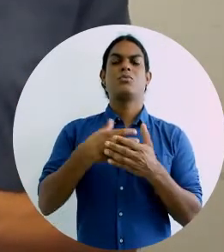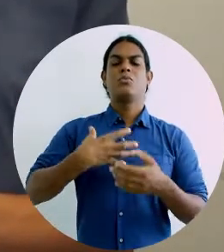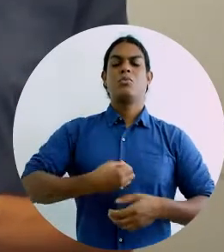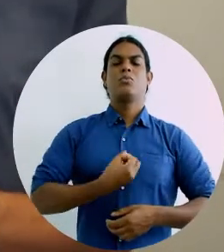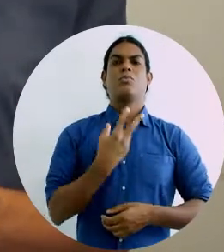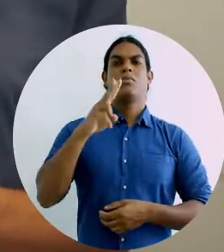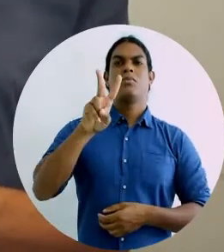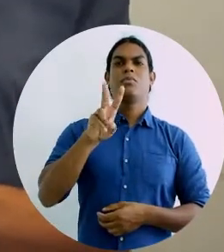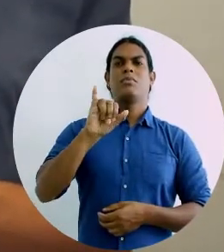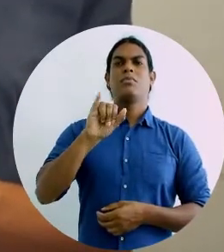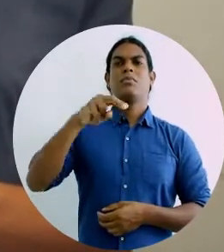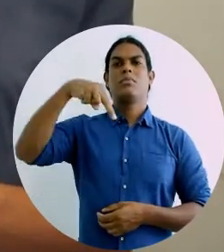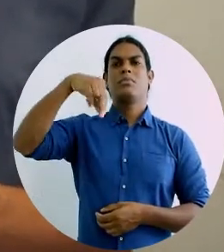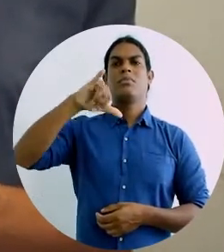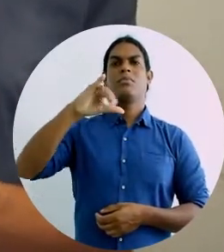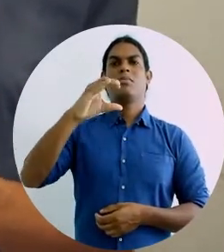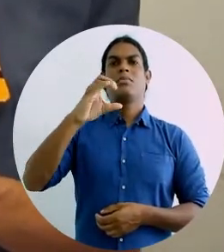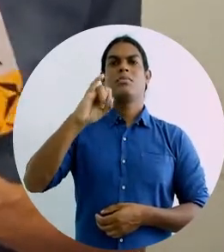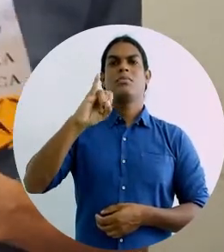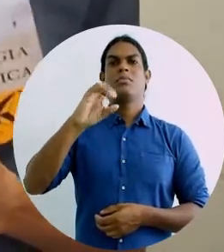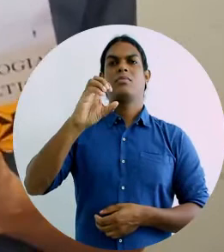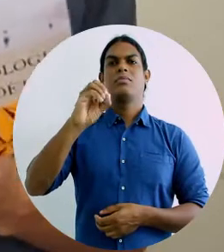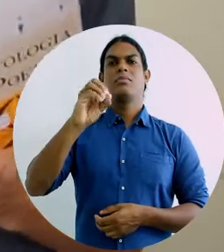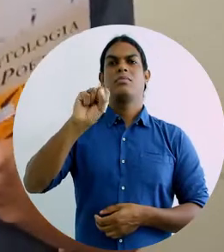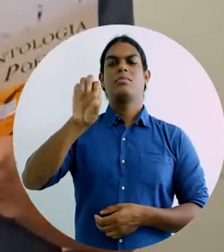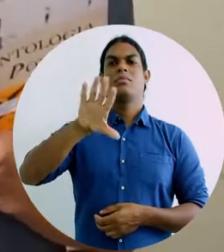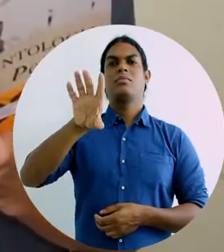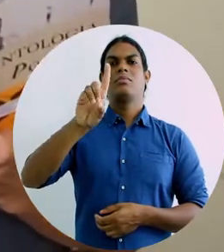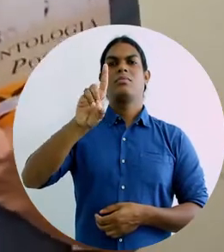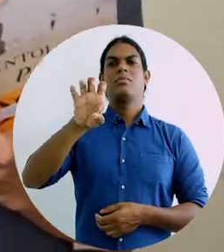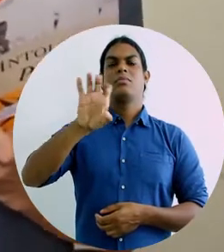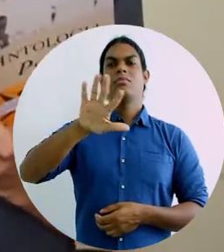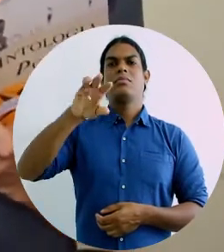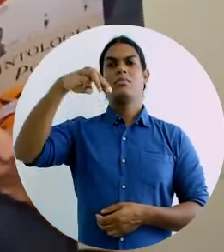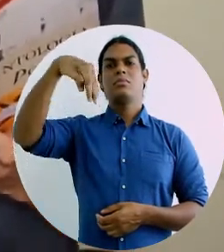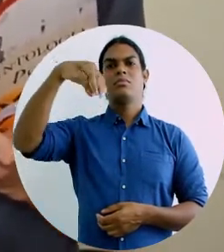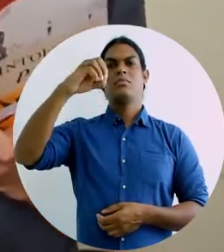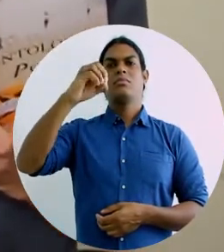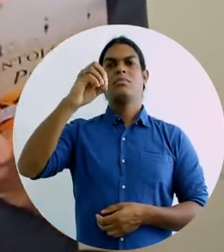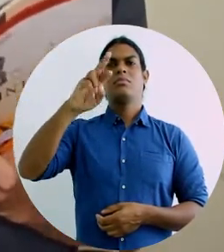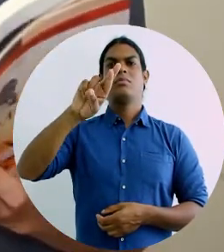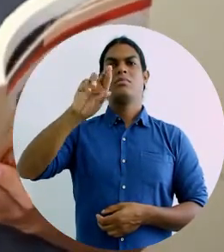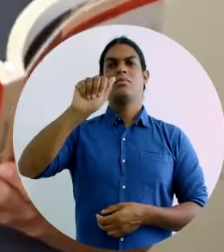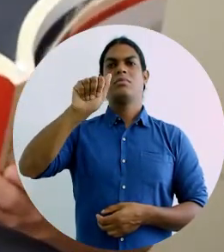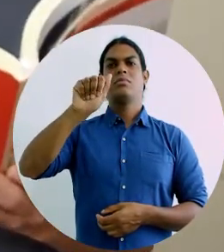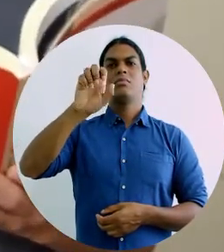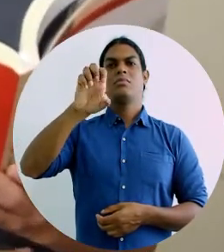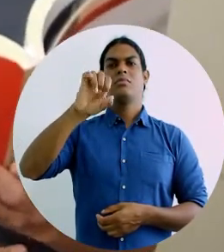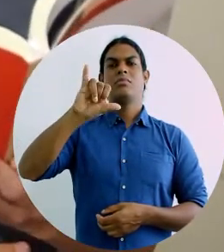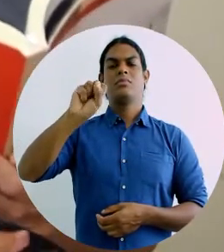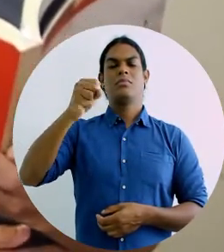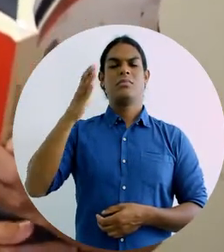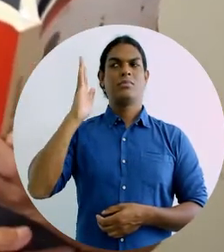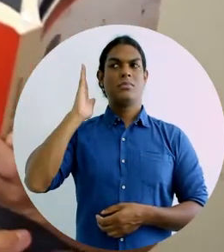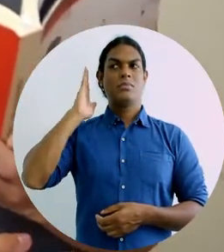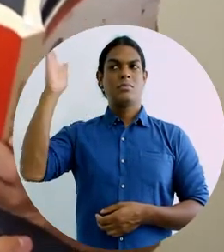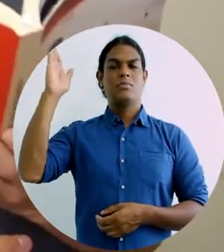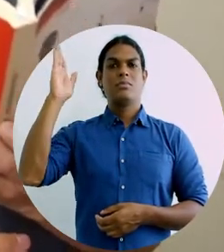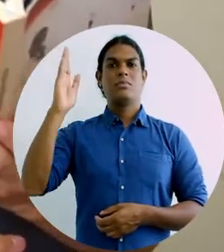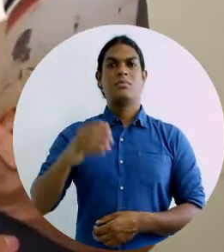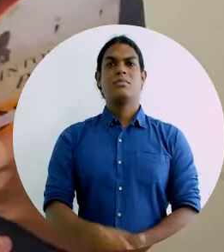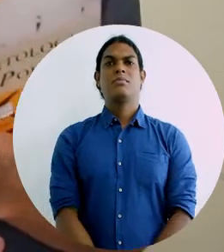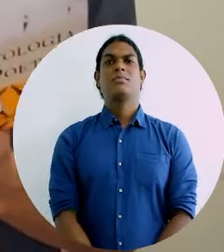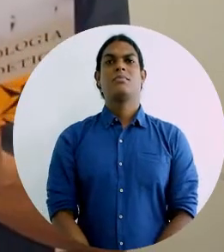Moraes, okay? O poema chama-se A Rosa de Hiroshima. Pensem nas crianças